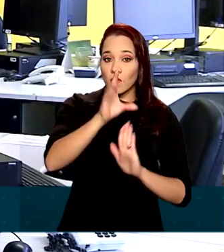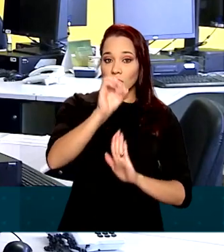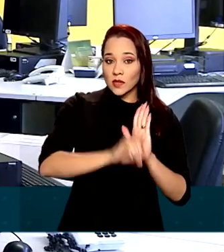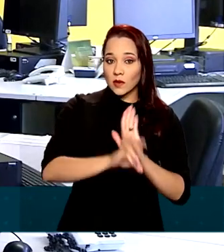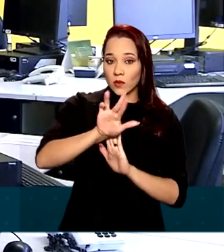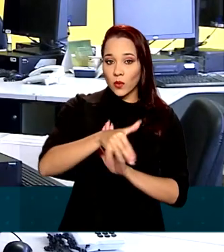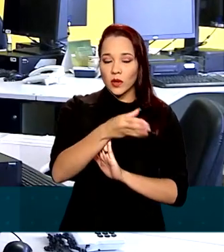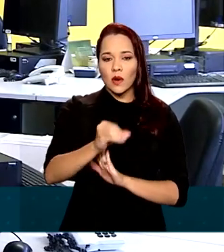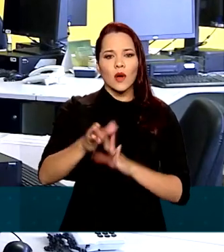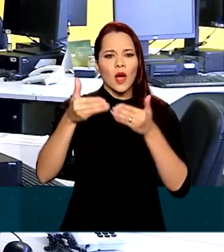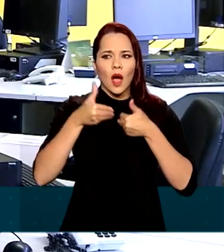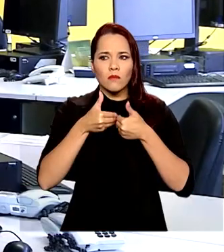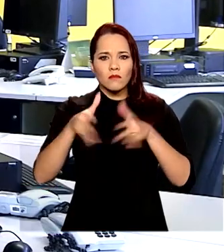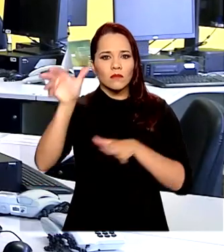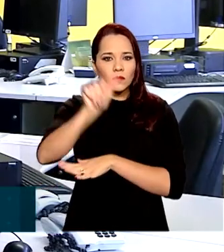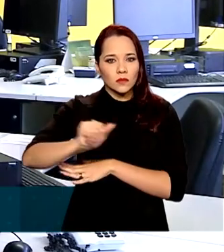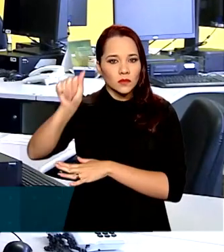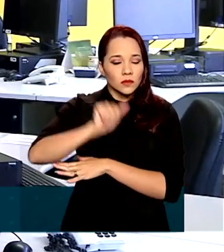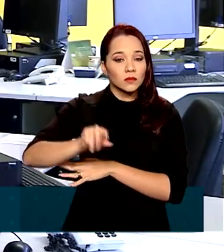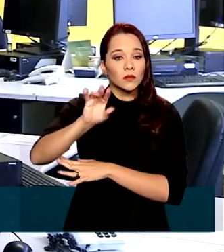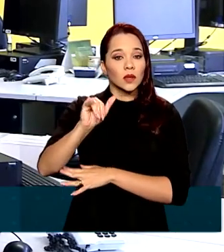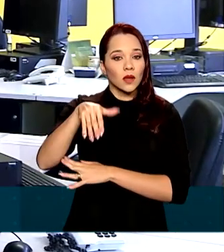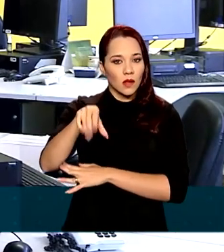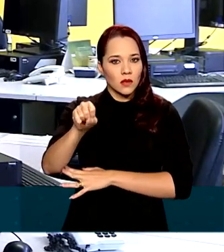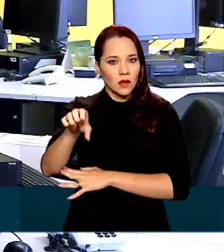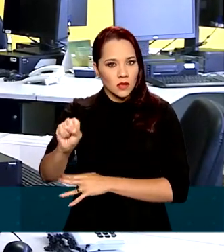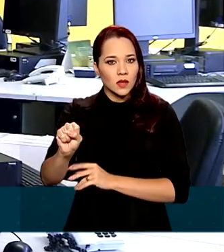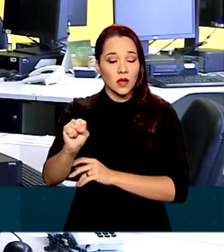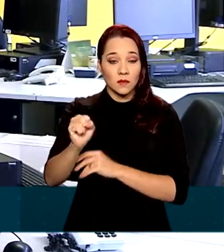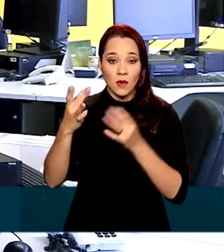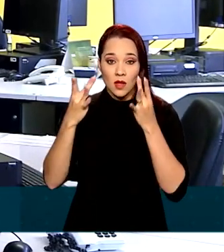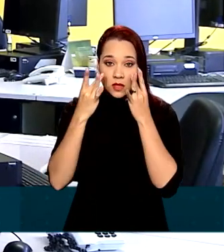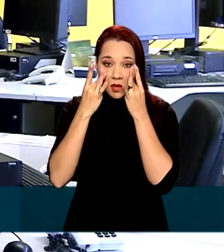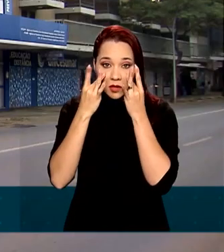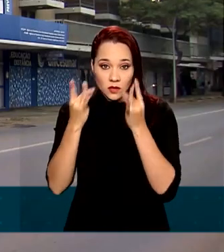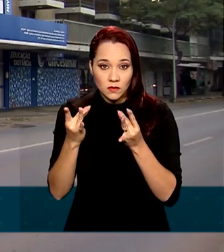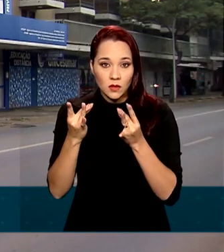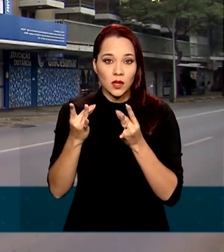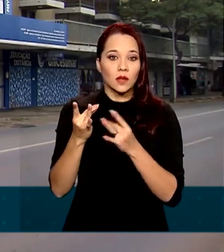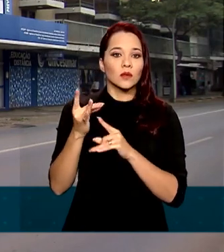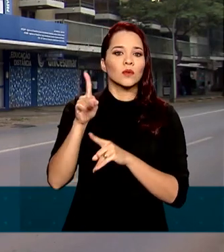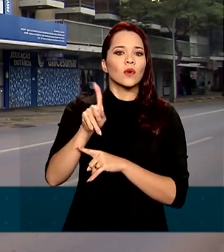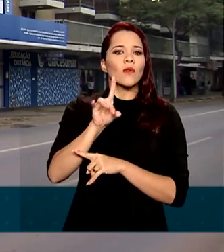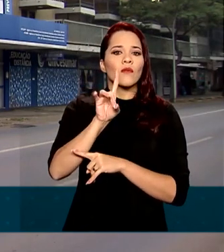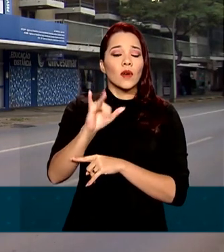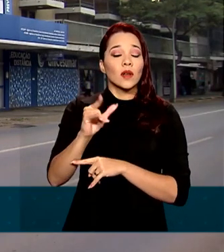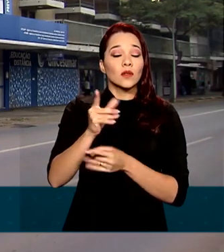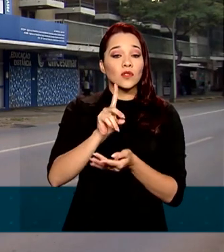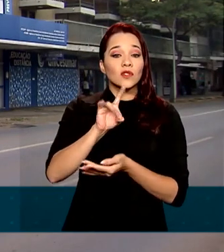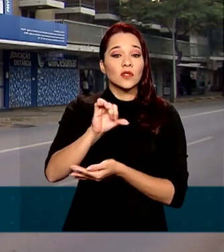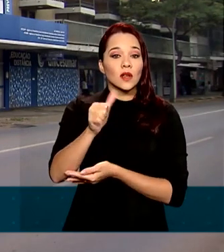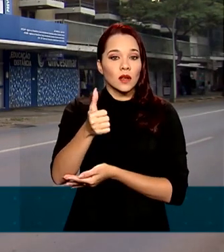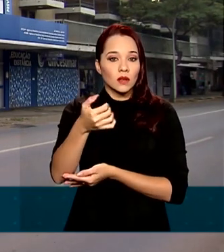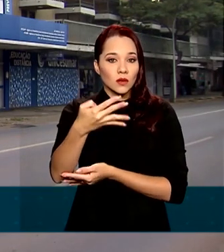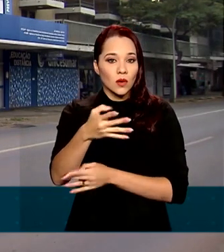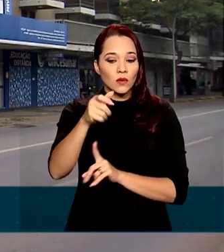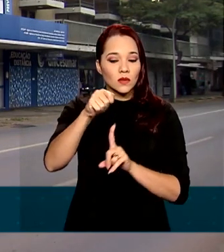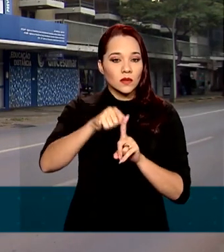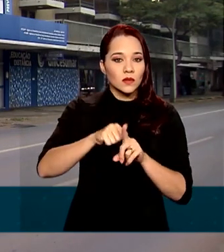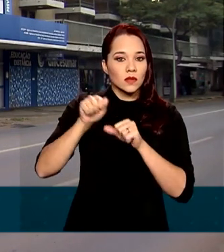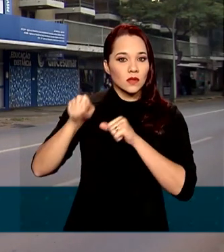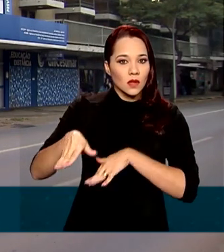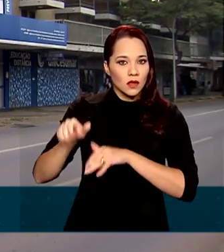a reabertura das agências do INSS para atendimento presencial será a partir do dia 14 de